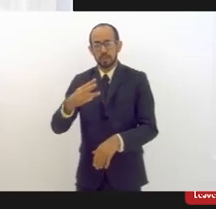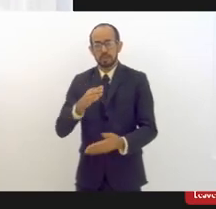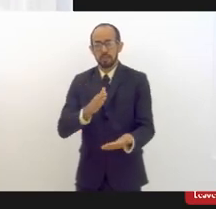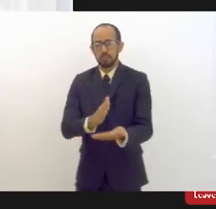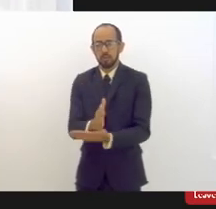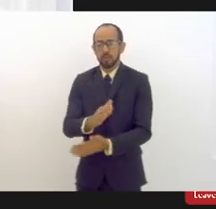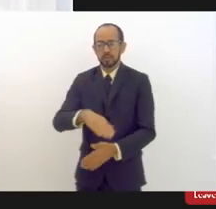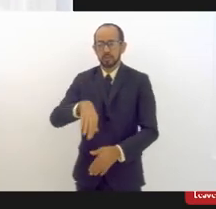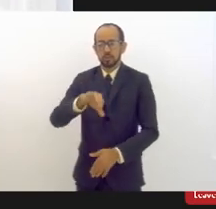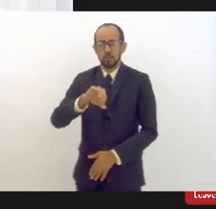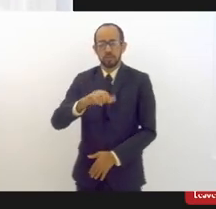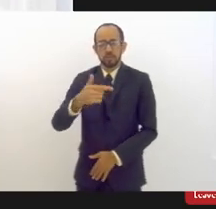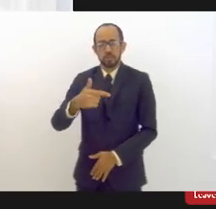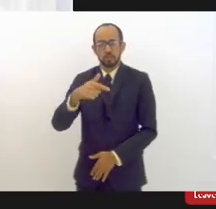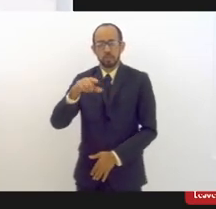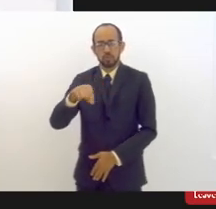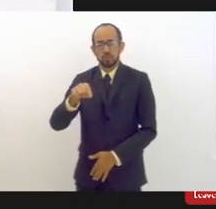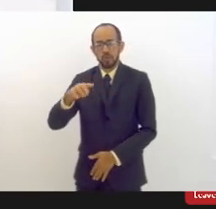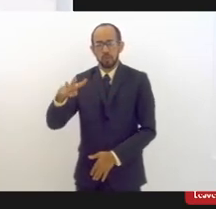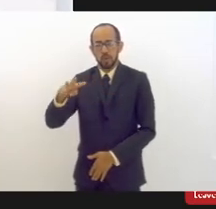aprovação 92,4.